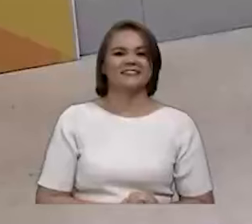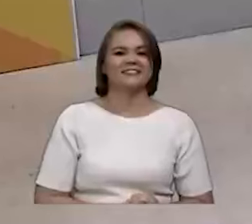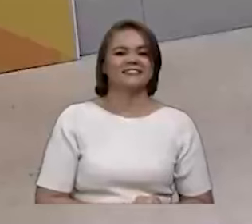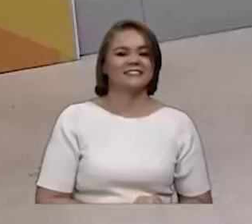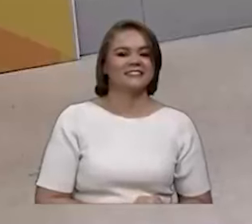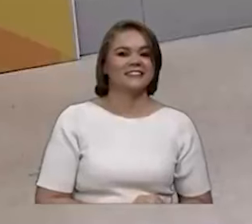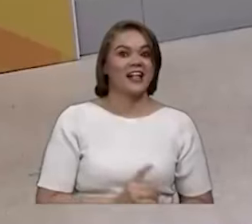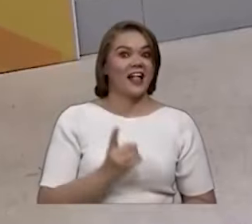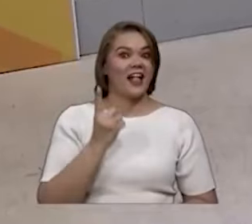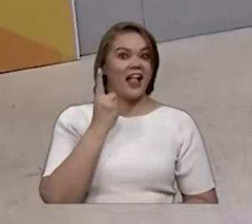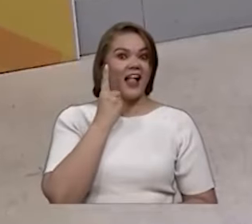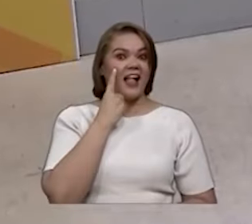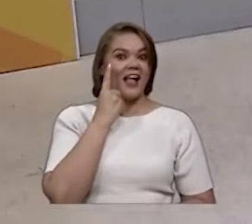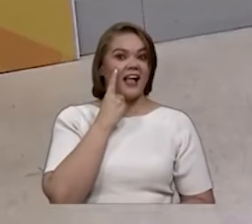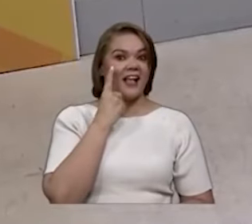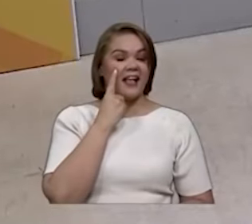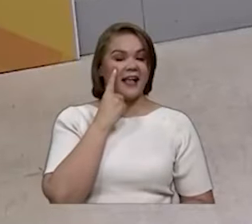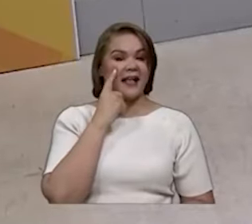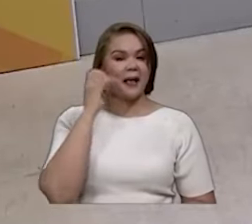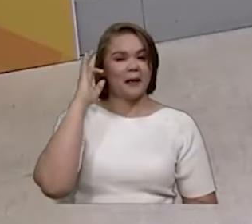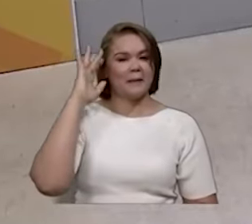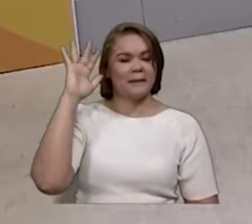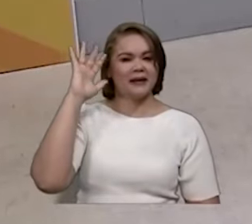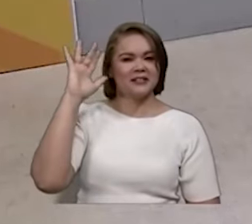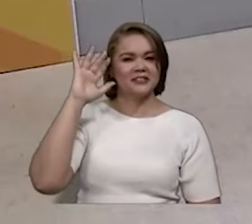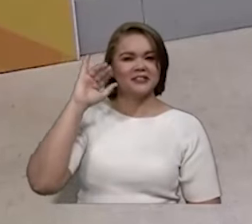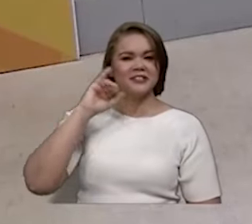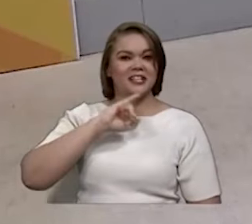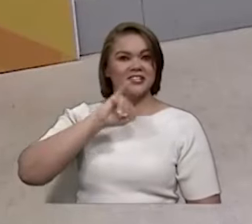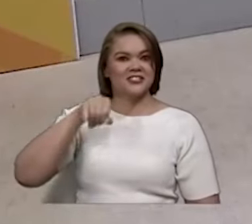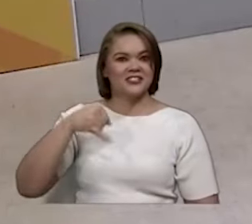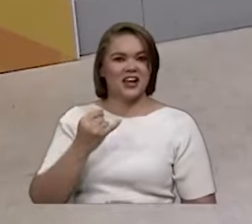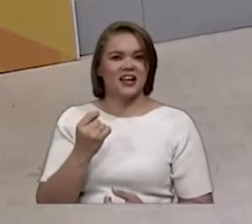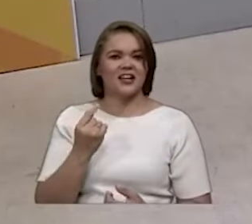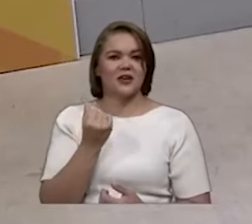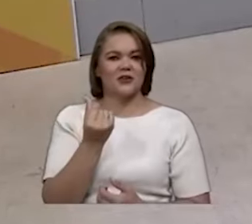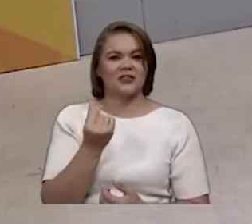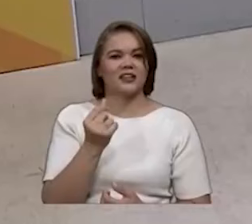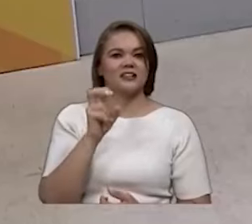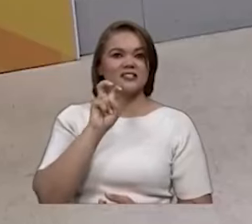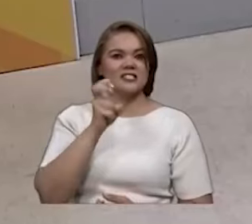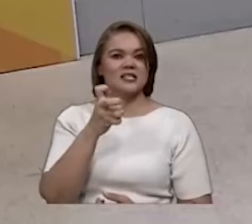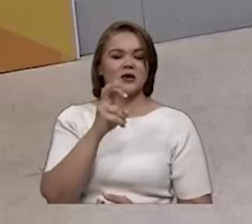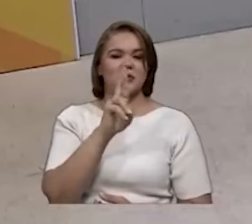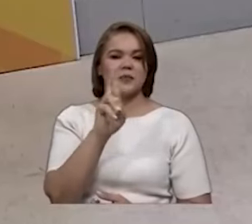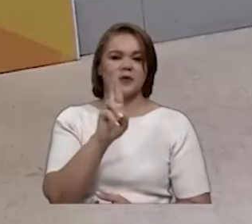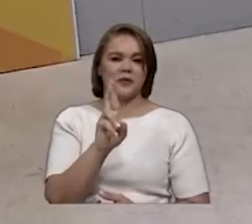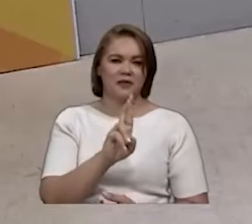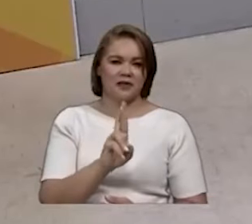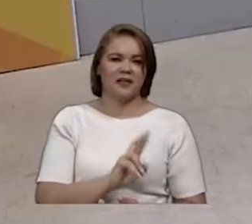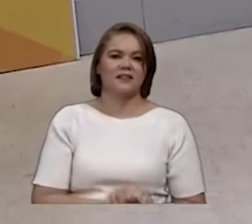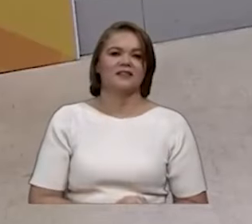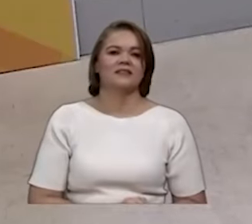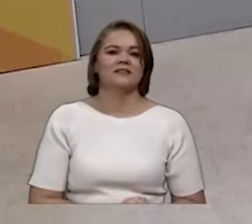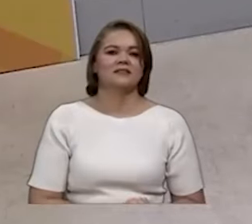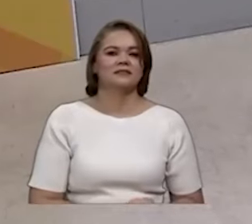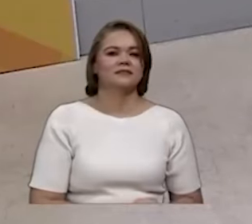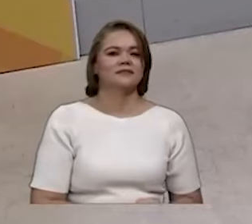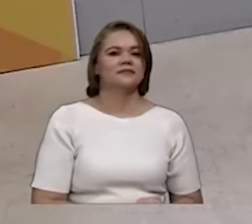Olha aí, imagina já que contando R$5.000, menino.